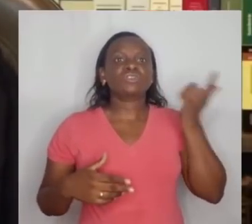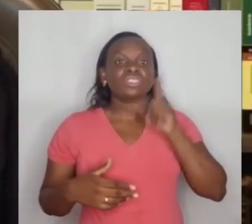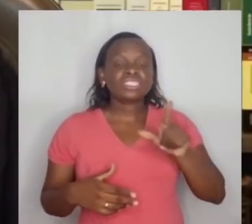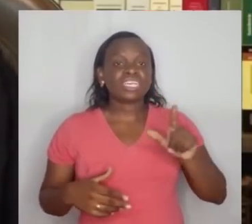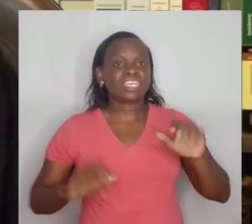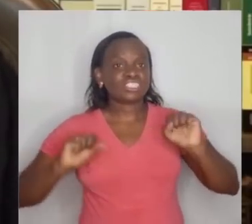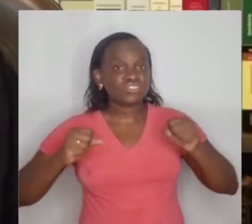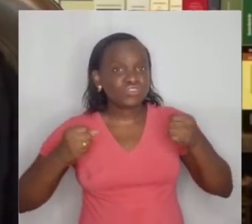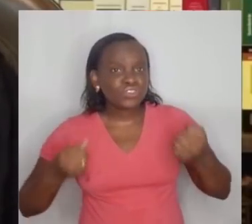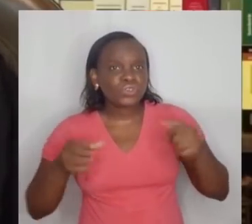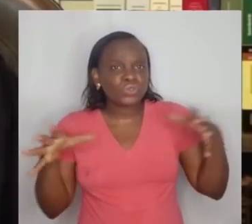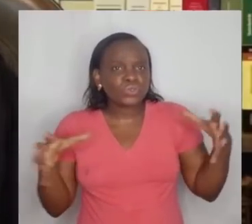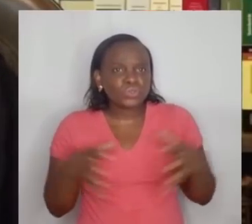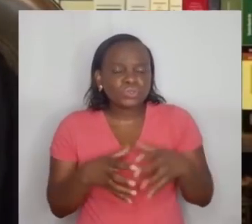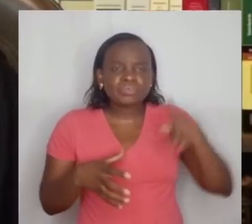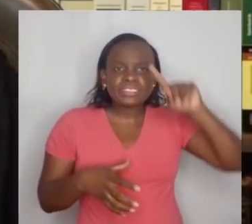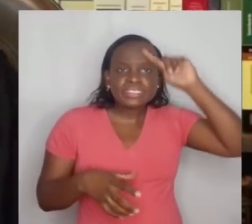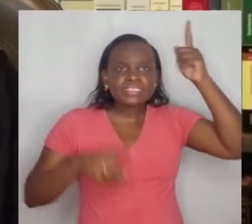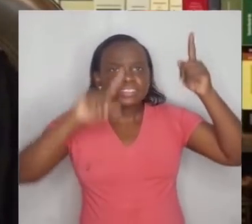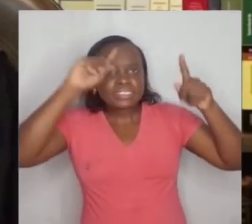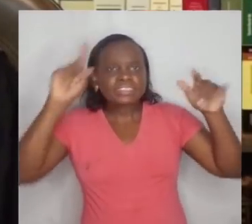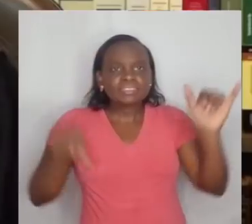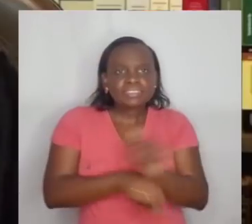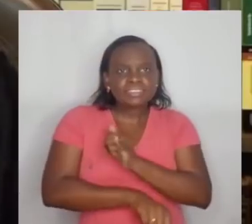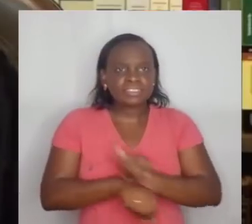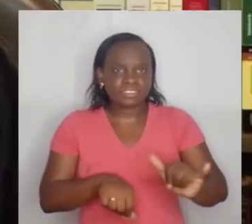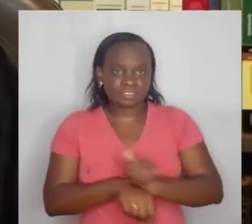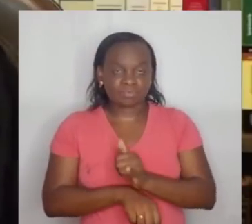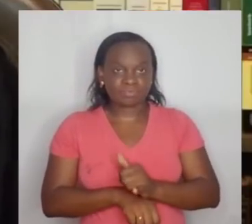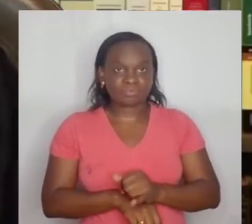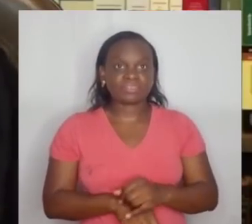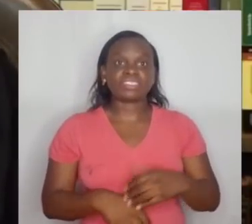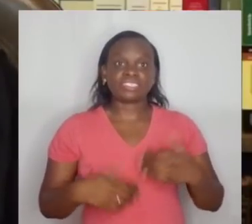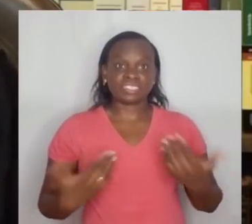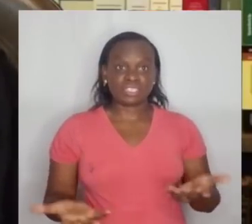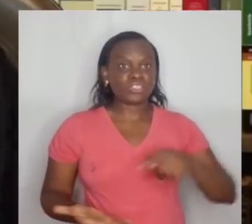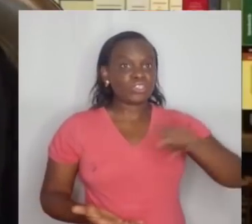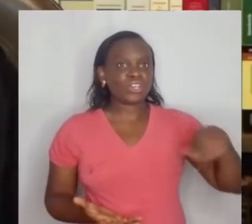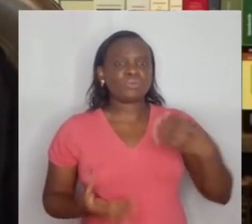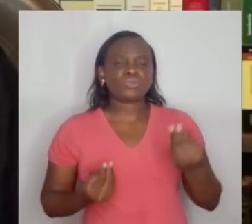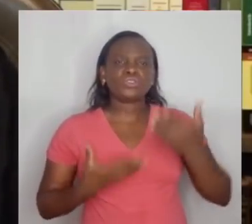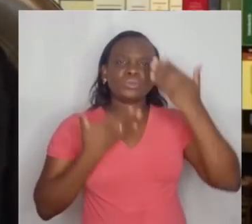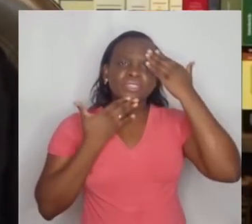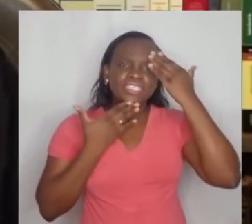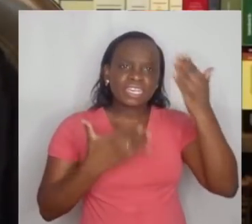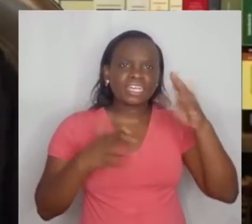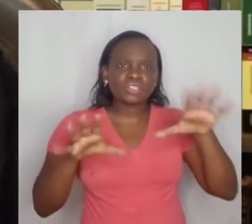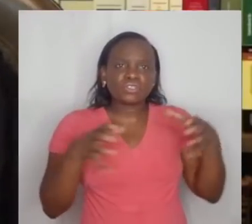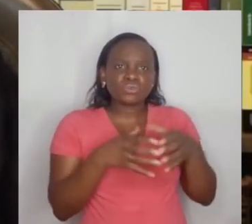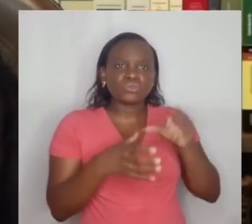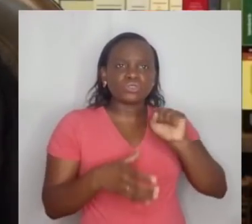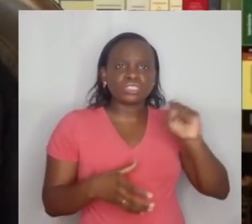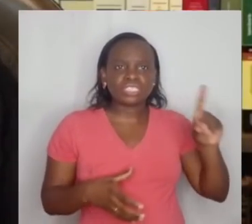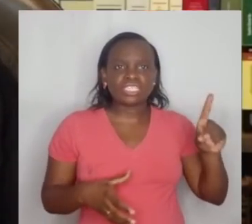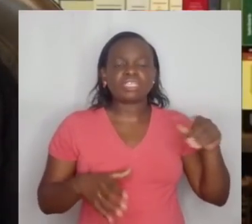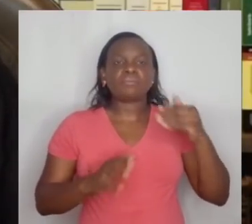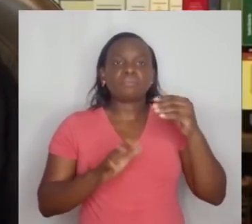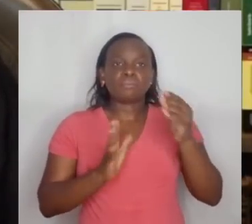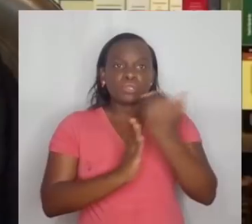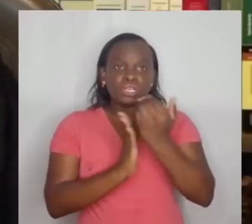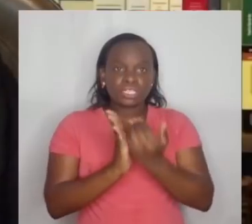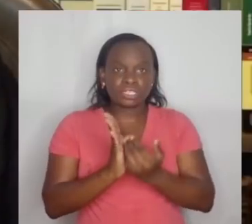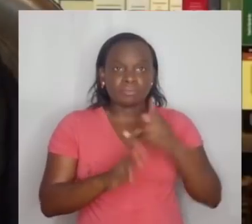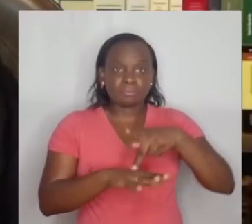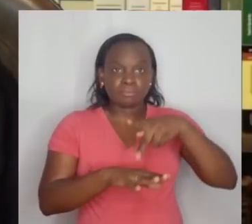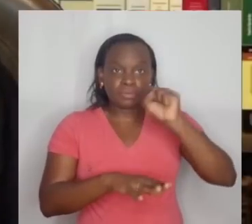um esforço coletivo de reimaginação. Nesse sentido, nosso muito obrigado ao Fórum Sudeste dos